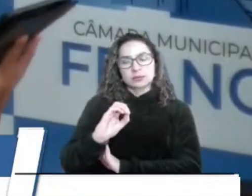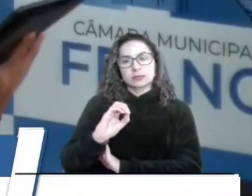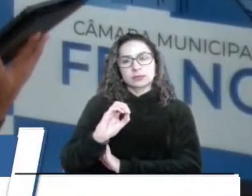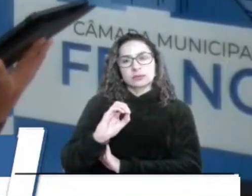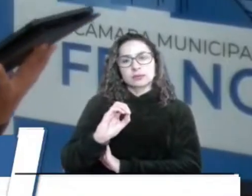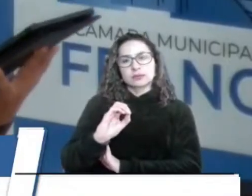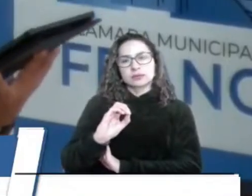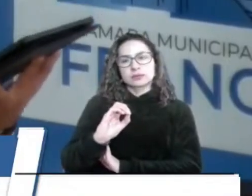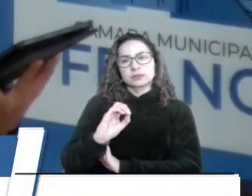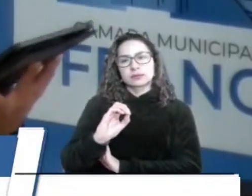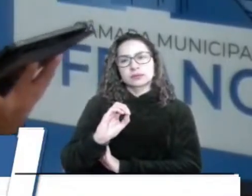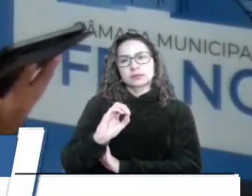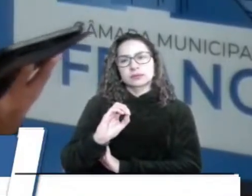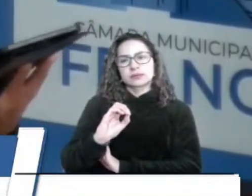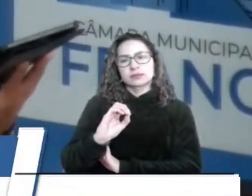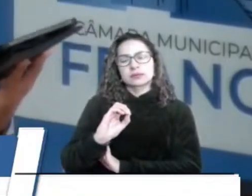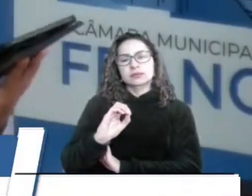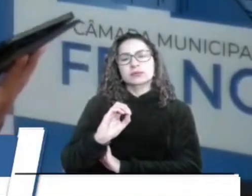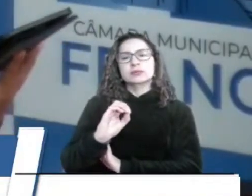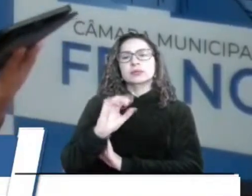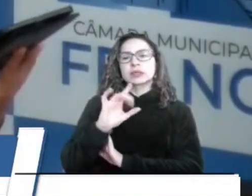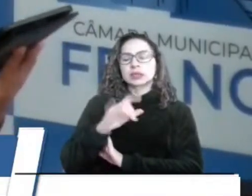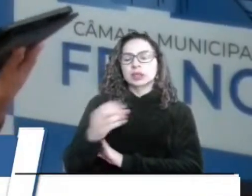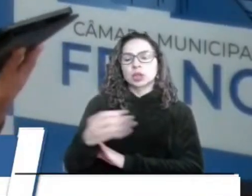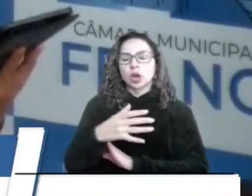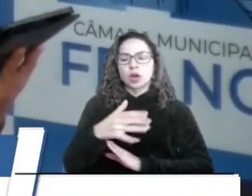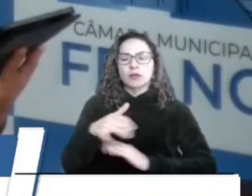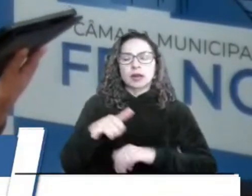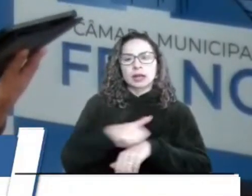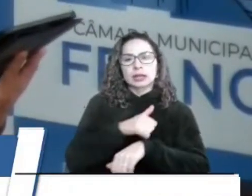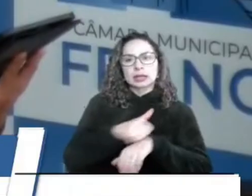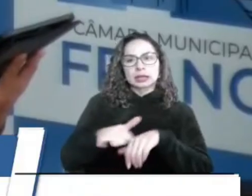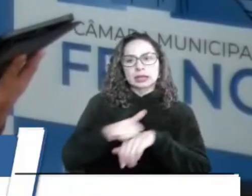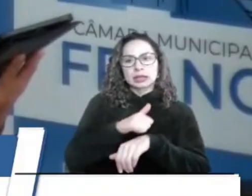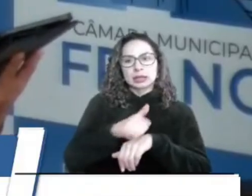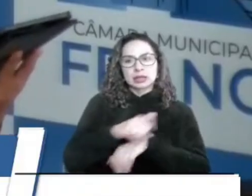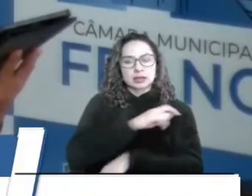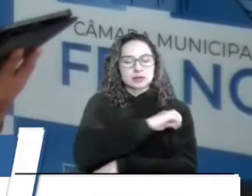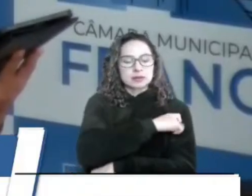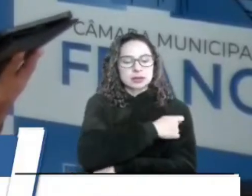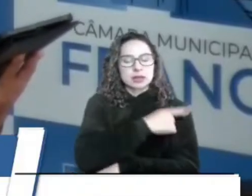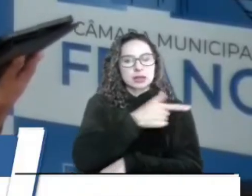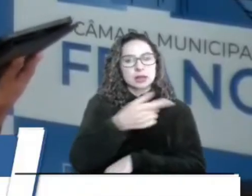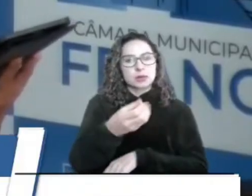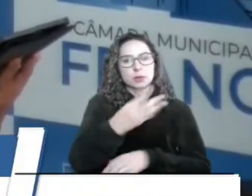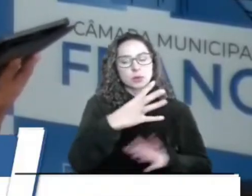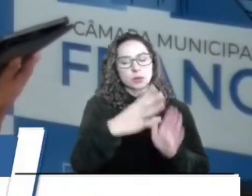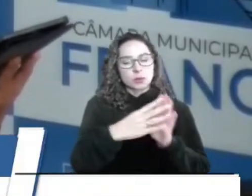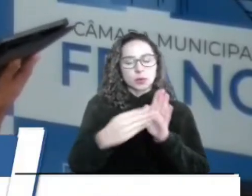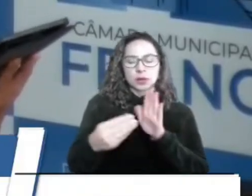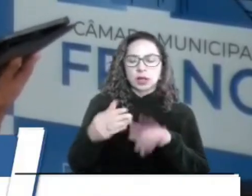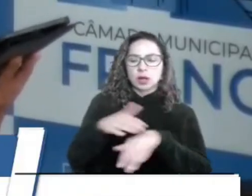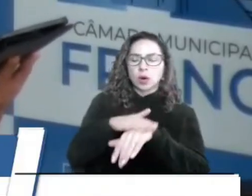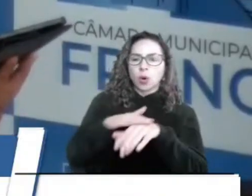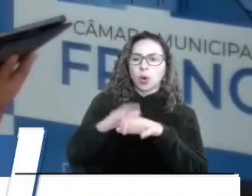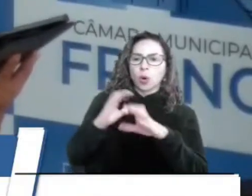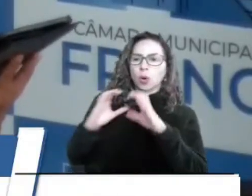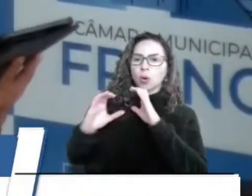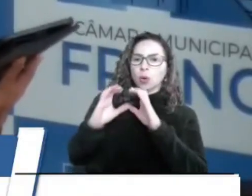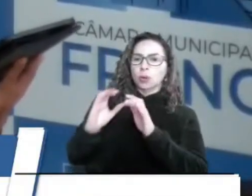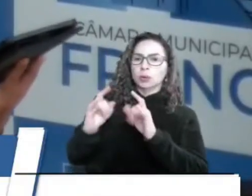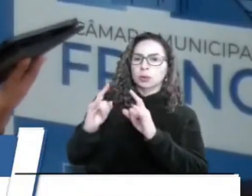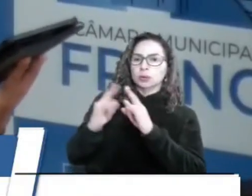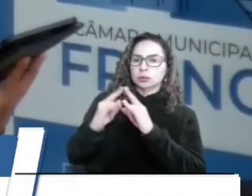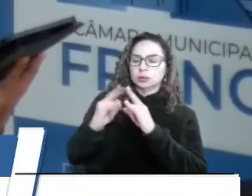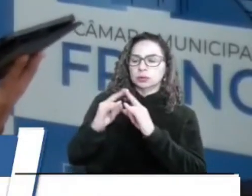E a nova dinâmica sindical é a consolidação de um novo modelo de diálogo institucional entre